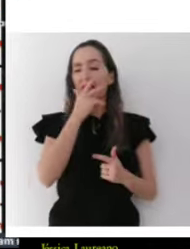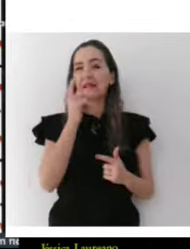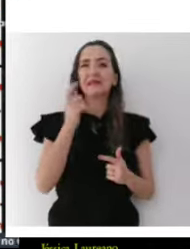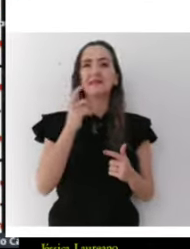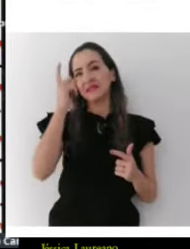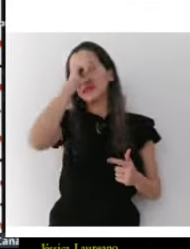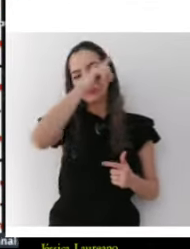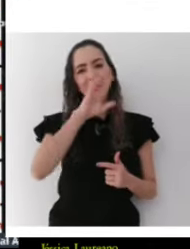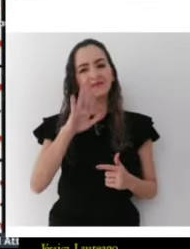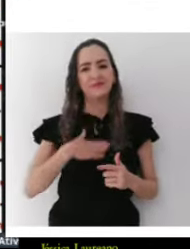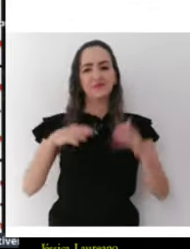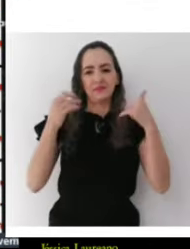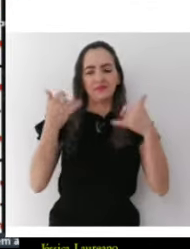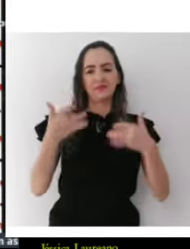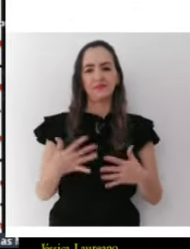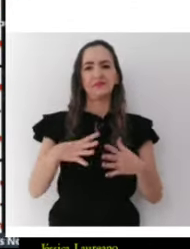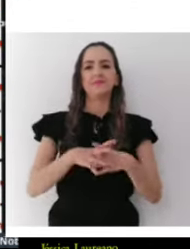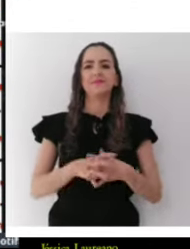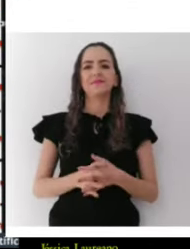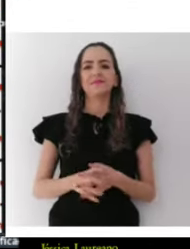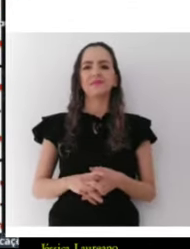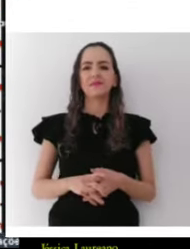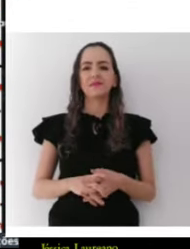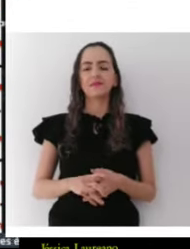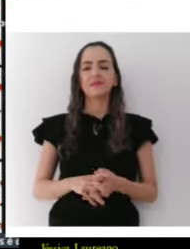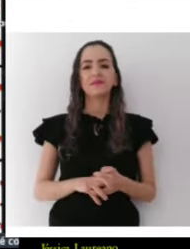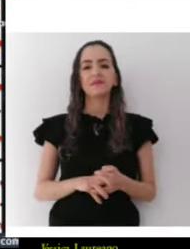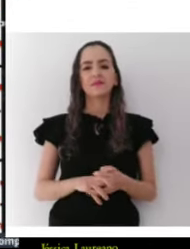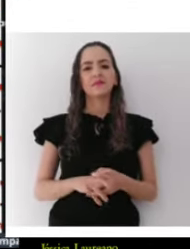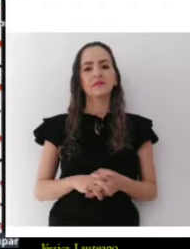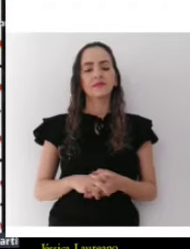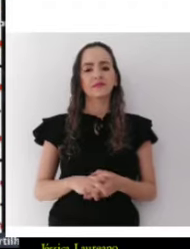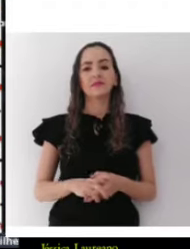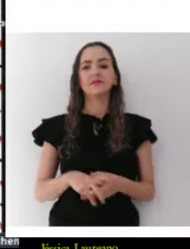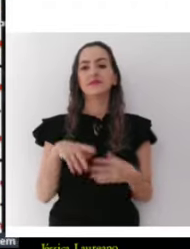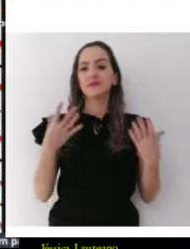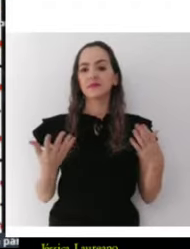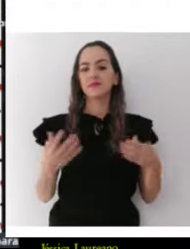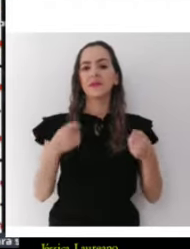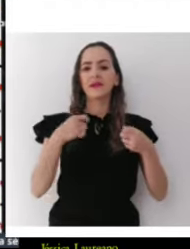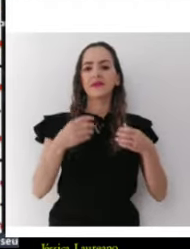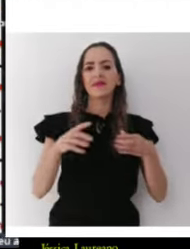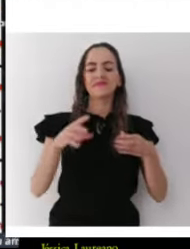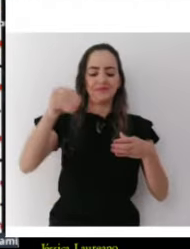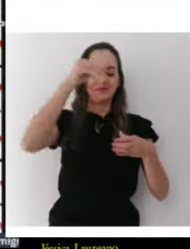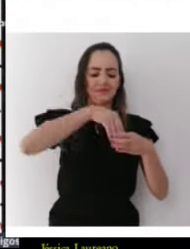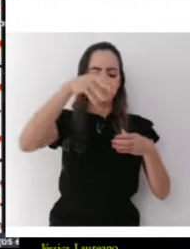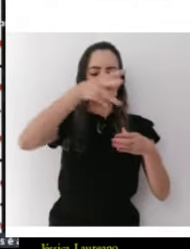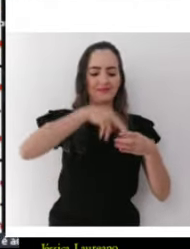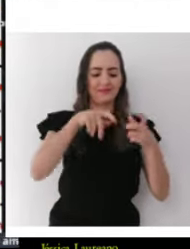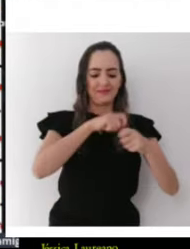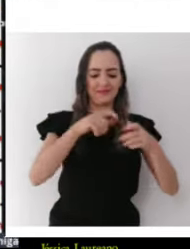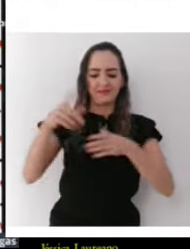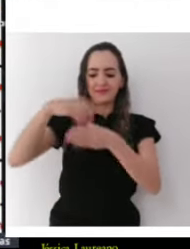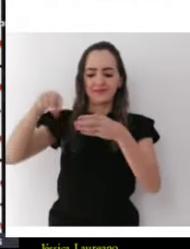você. Se você tem que formar vários saquinhos com 6 mangas dentro, você